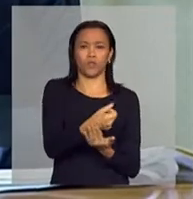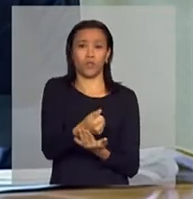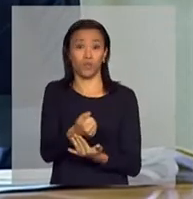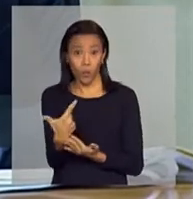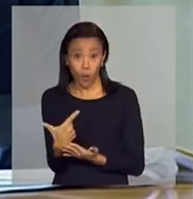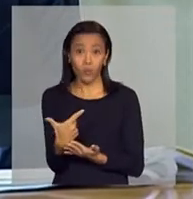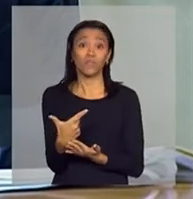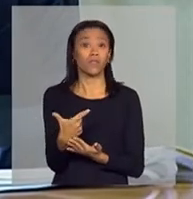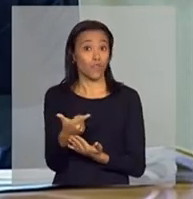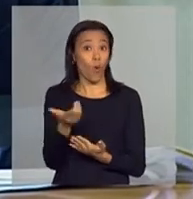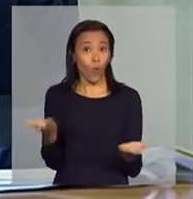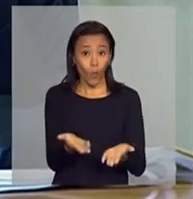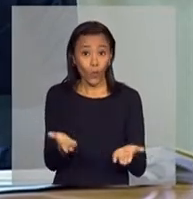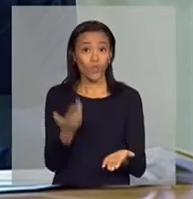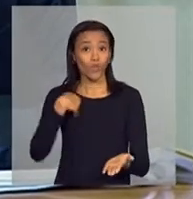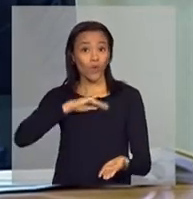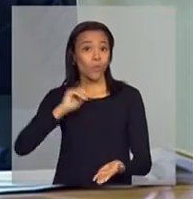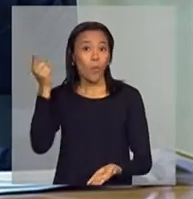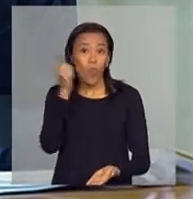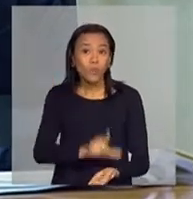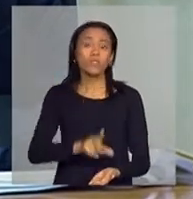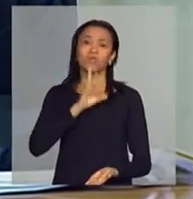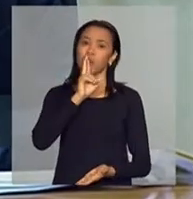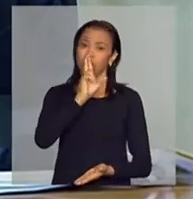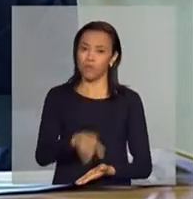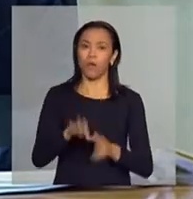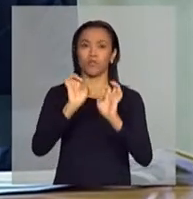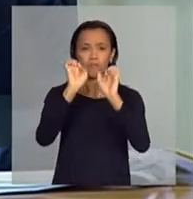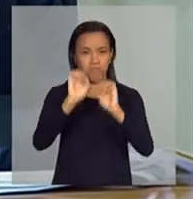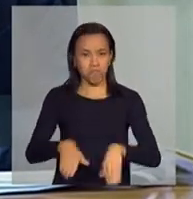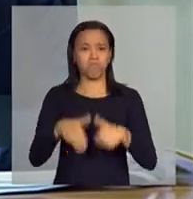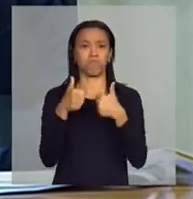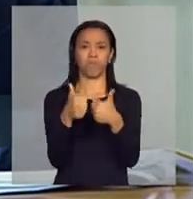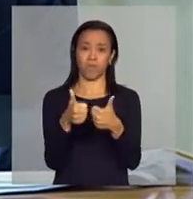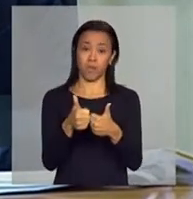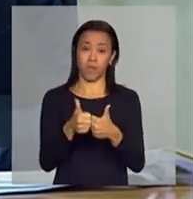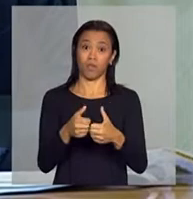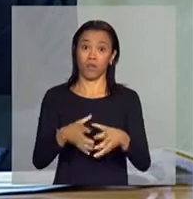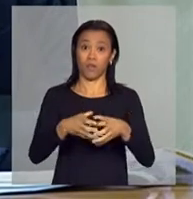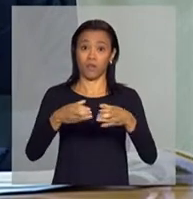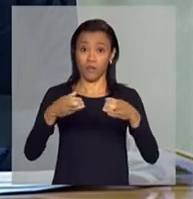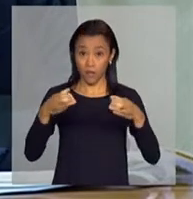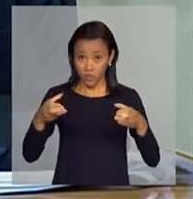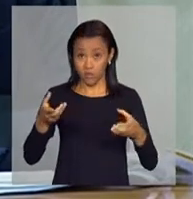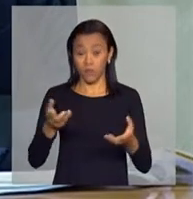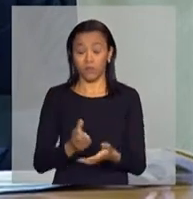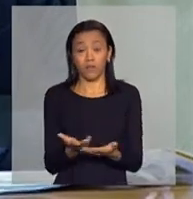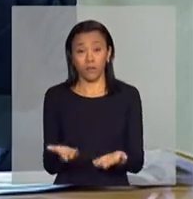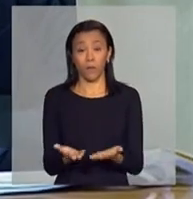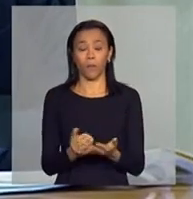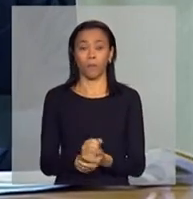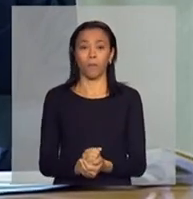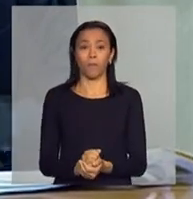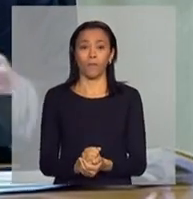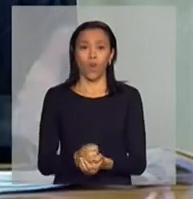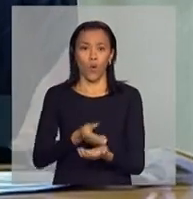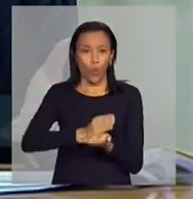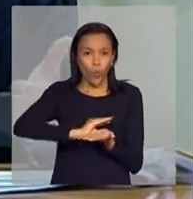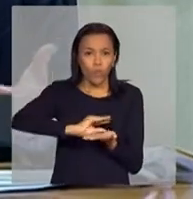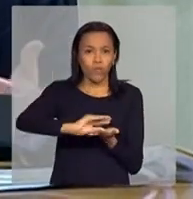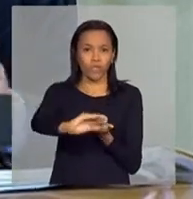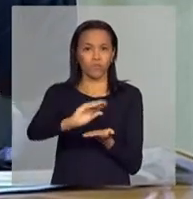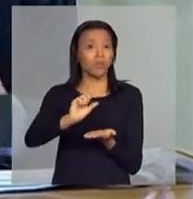estão surtindo efeito e o crescimento está crescendo fortemente então o Creci ou o